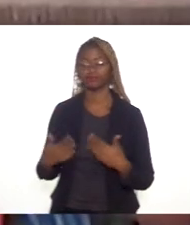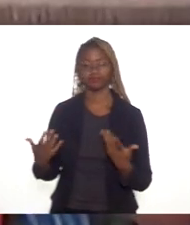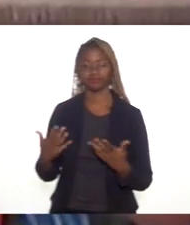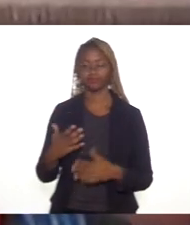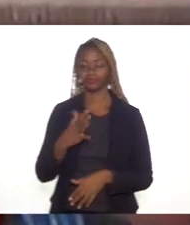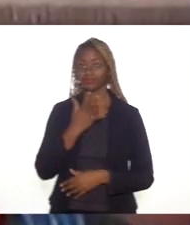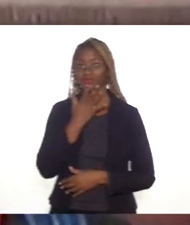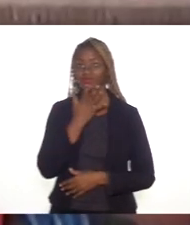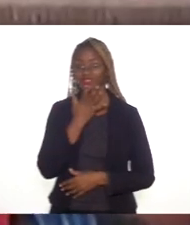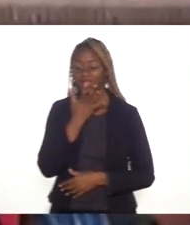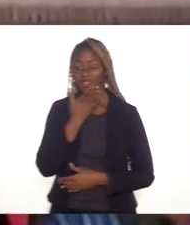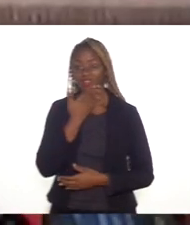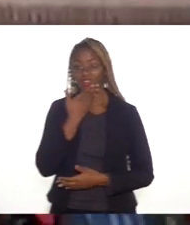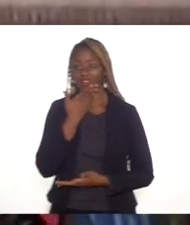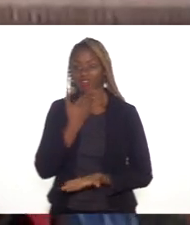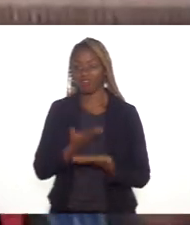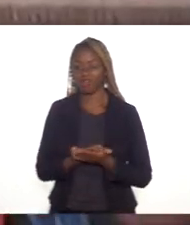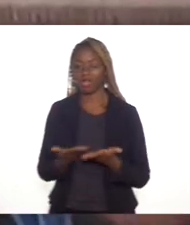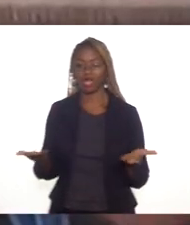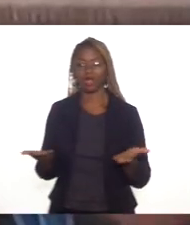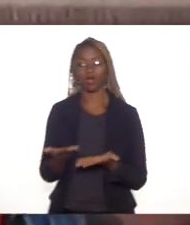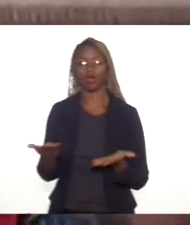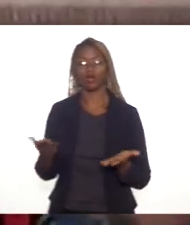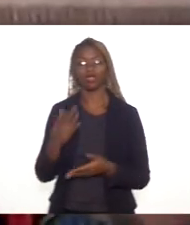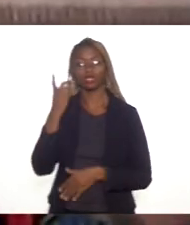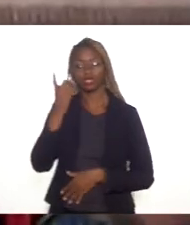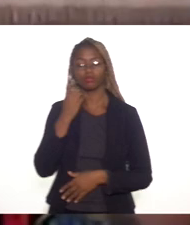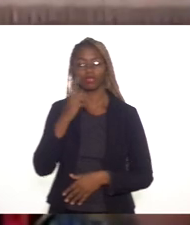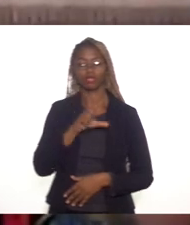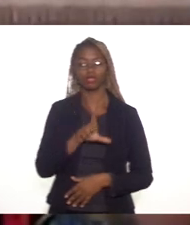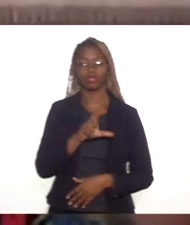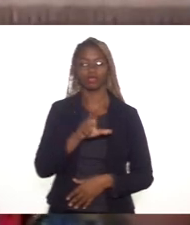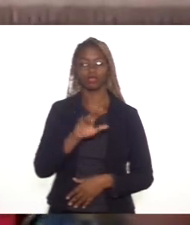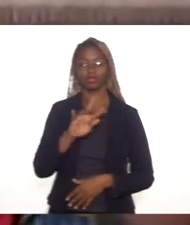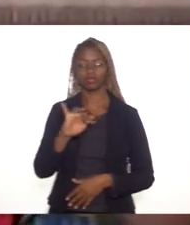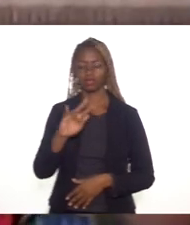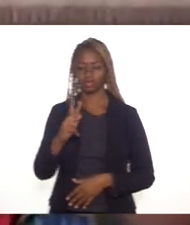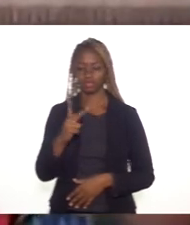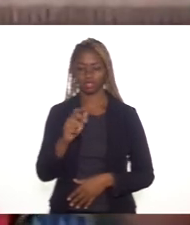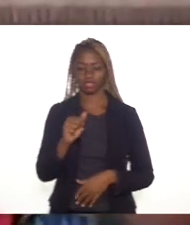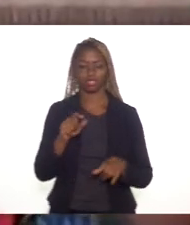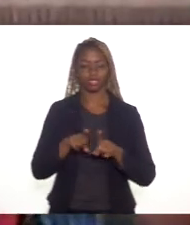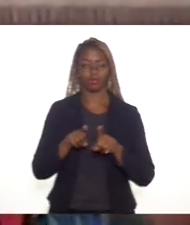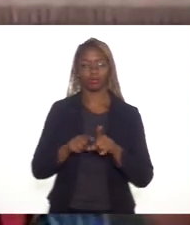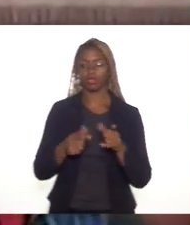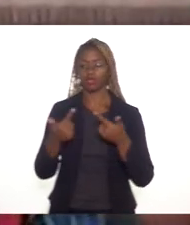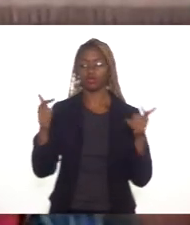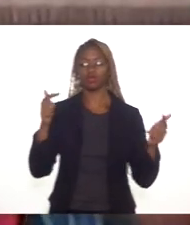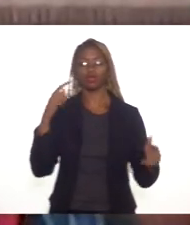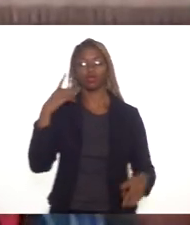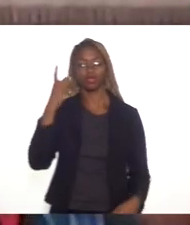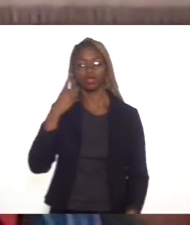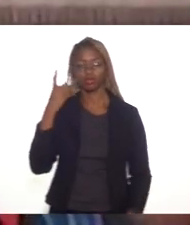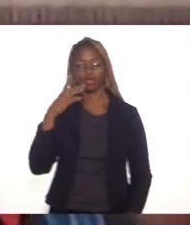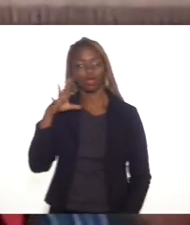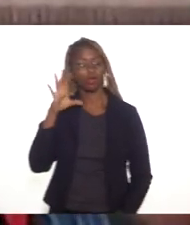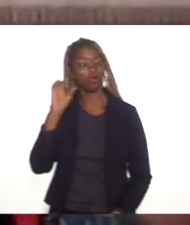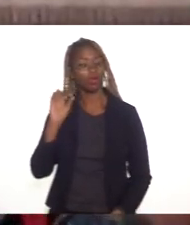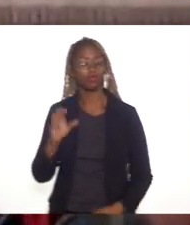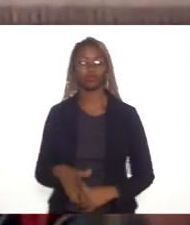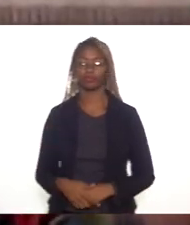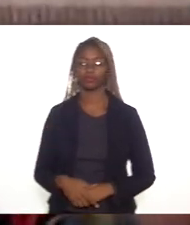até agora, deputada Lucinha, deputados e deputadas que aqui nos ouvem, nós não